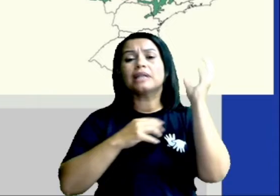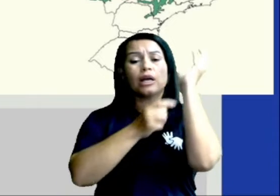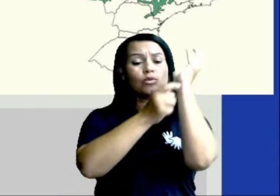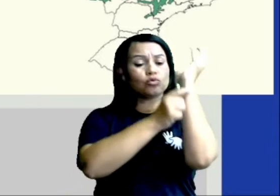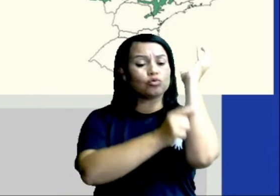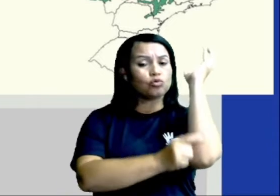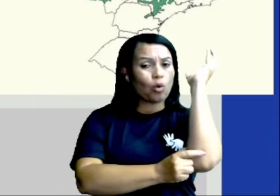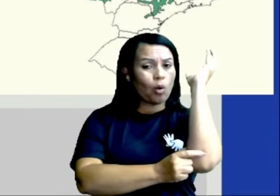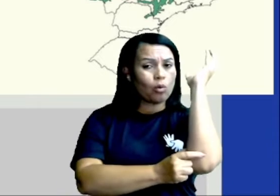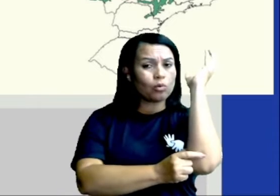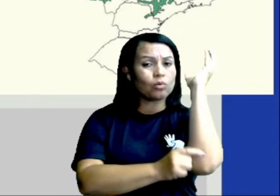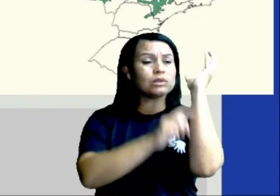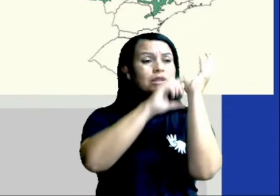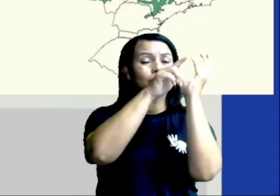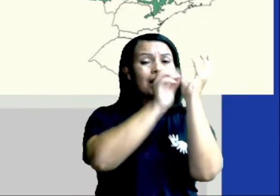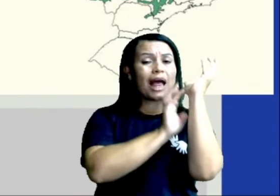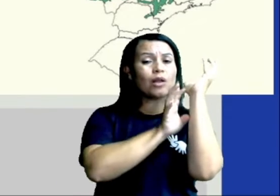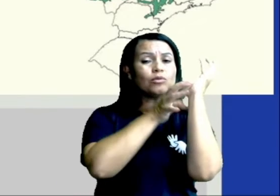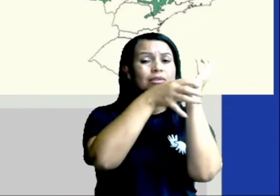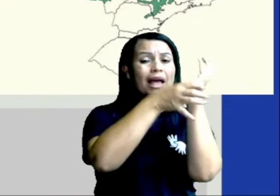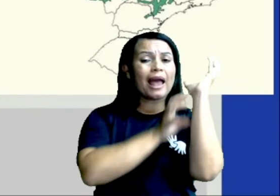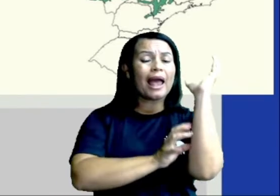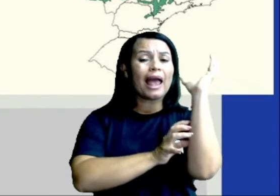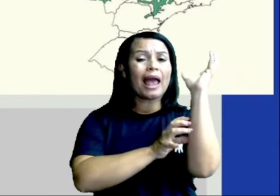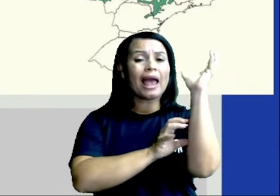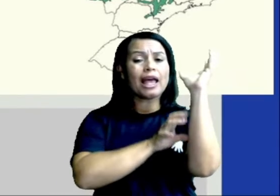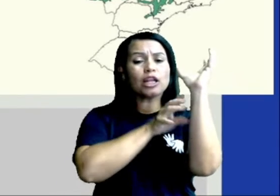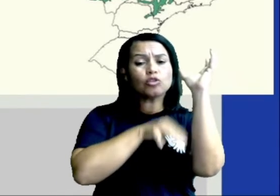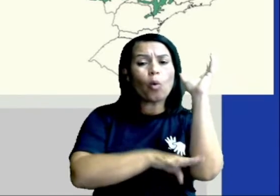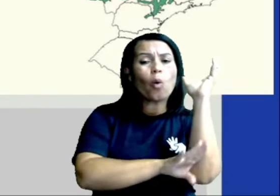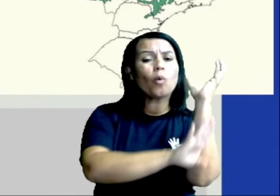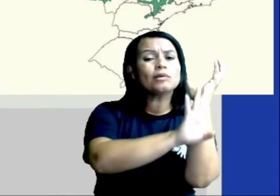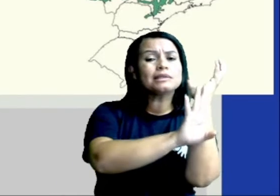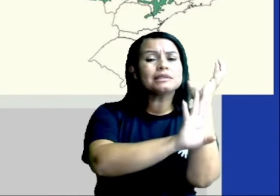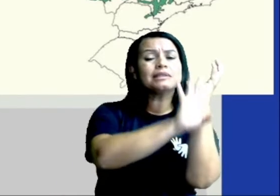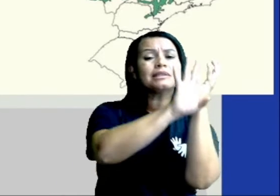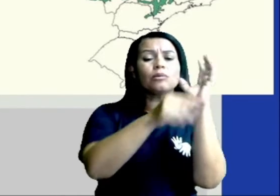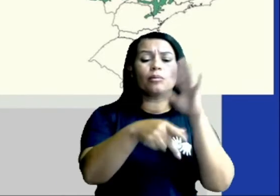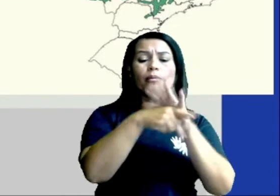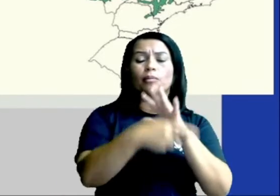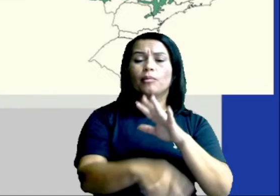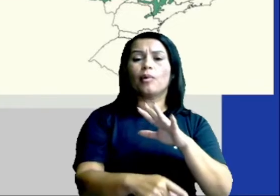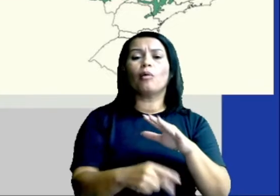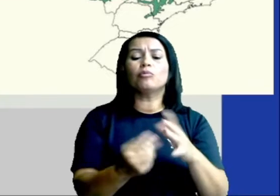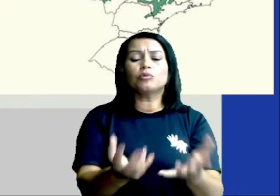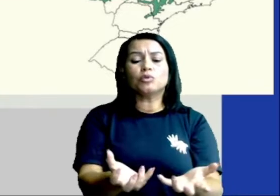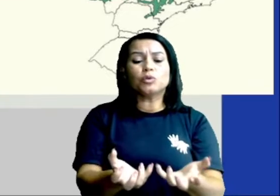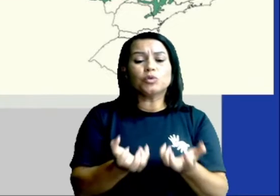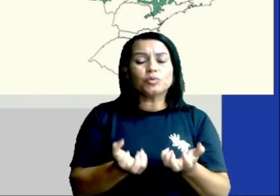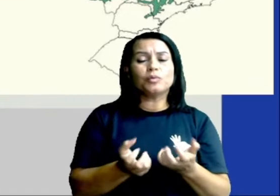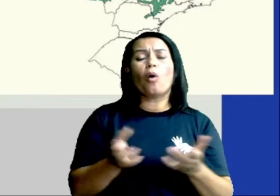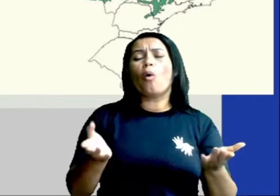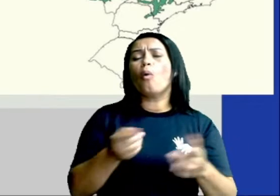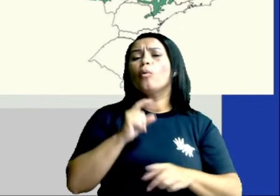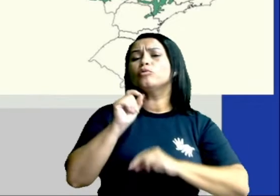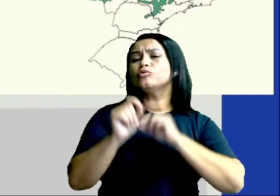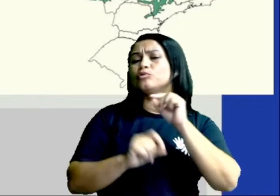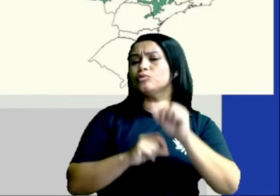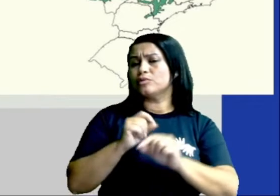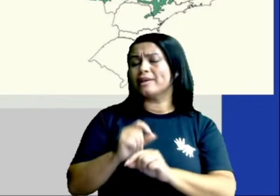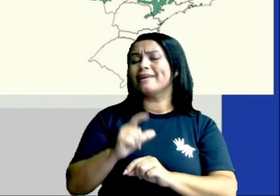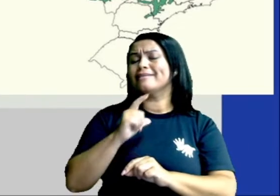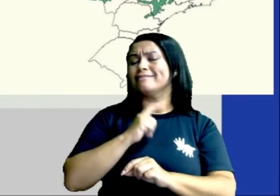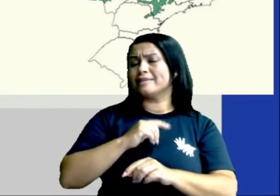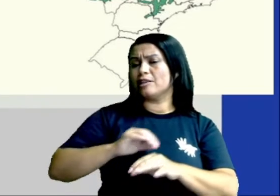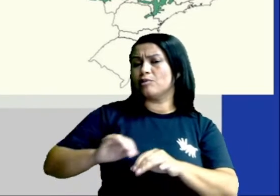galhos retorcidos, tá? Isso é uma característica bem comum no cerrado. Hoje, esse domínio vegetal vem